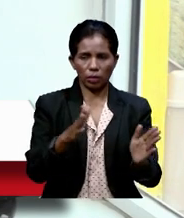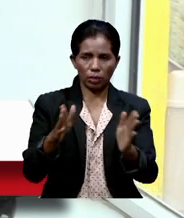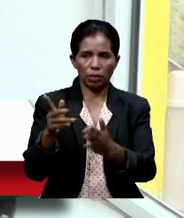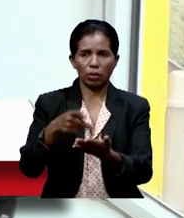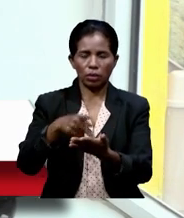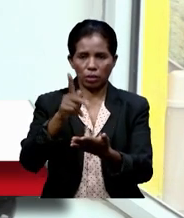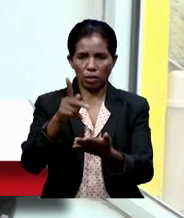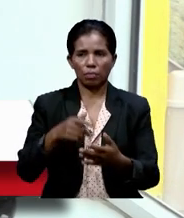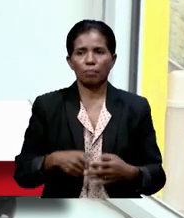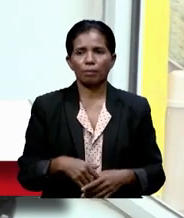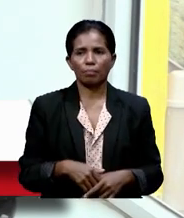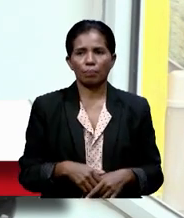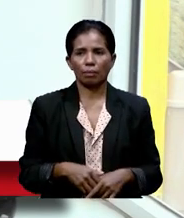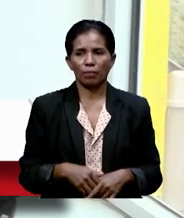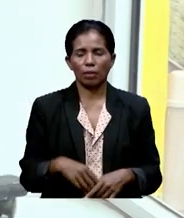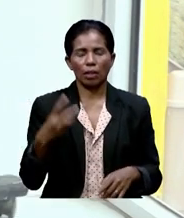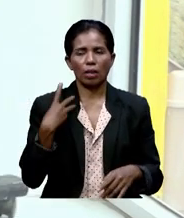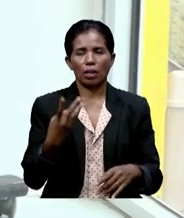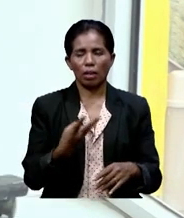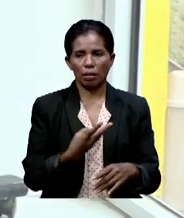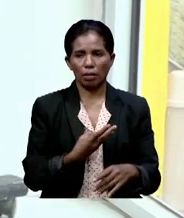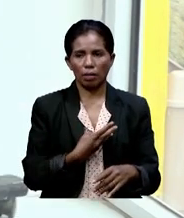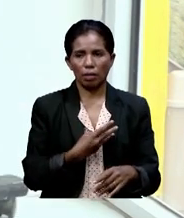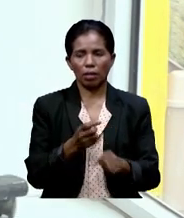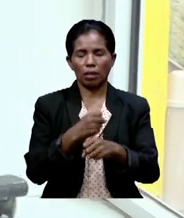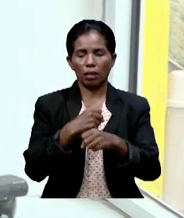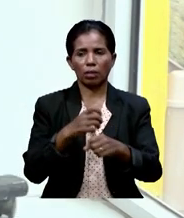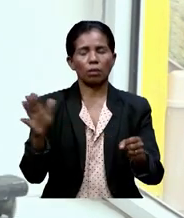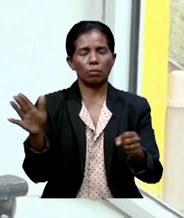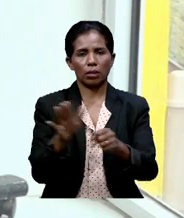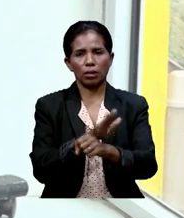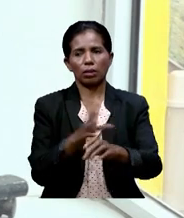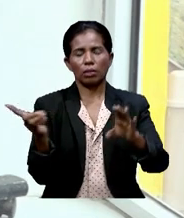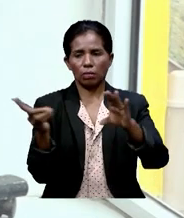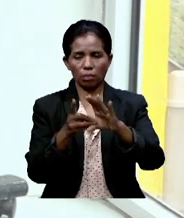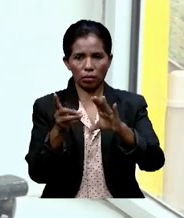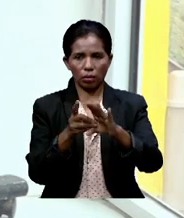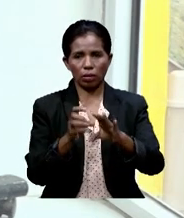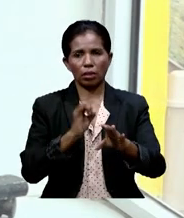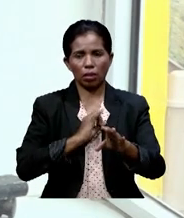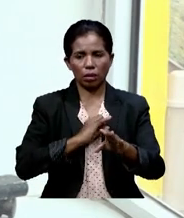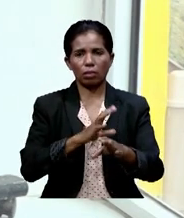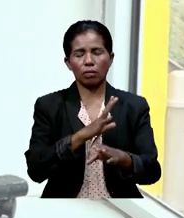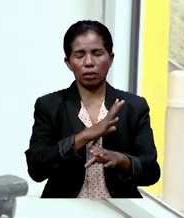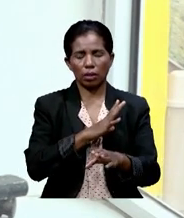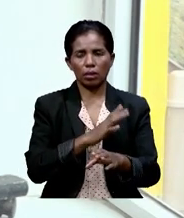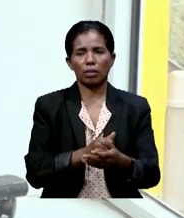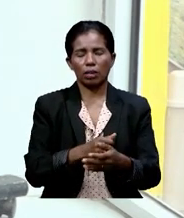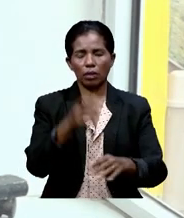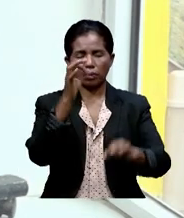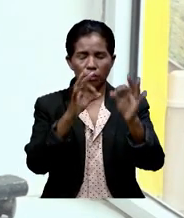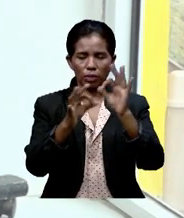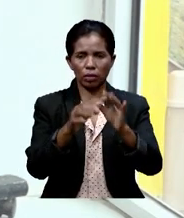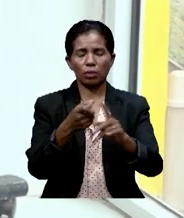pagamento. E amimos a lona completa documentos. Eu espero que a Lise,